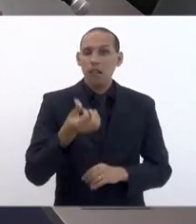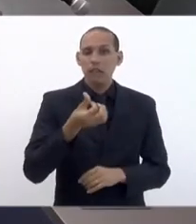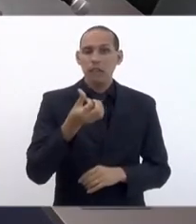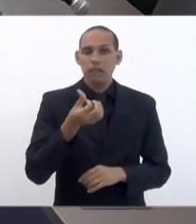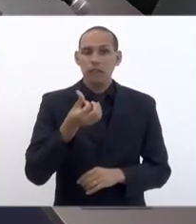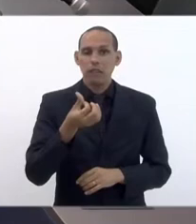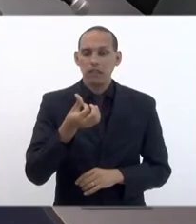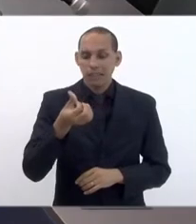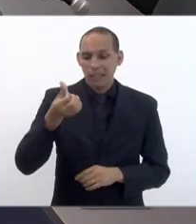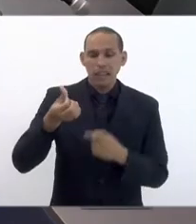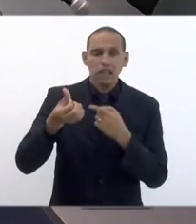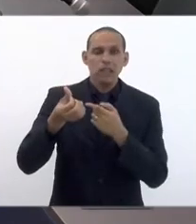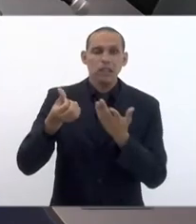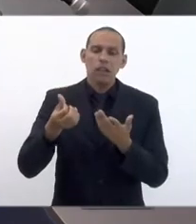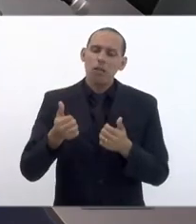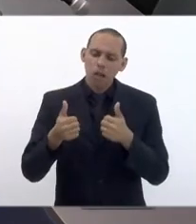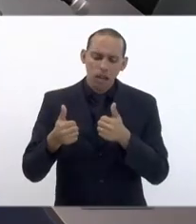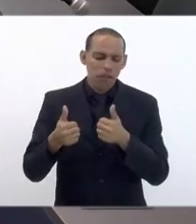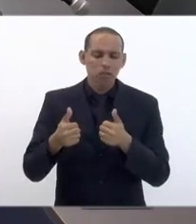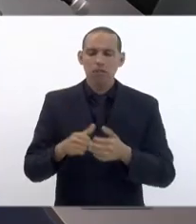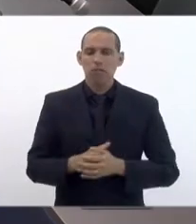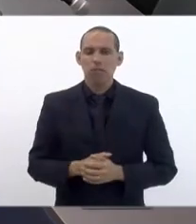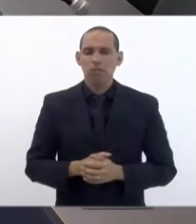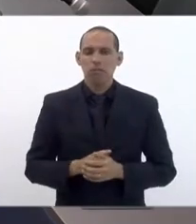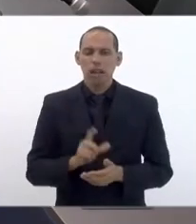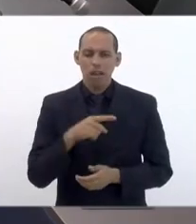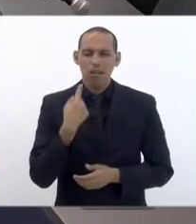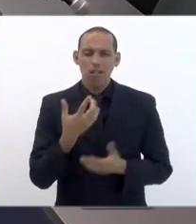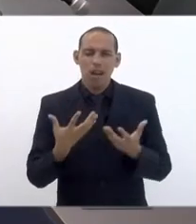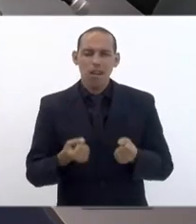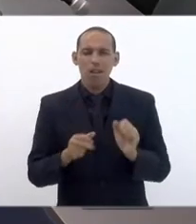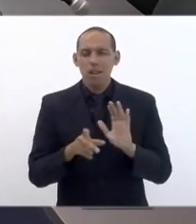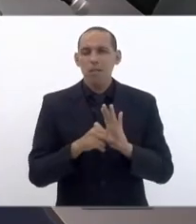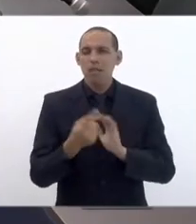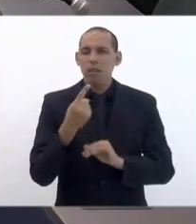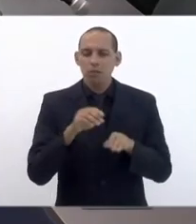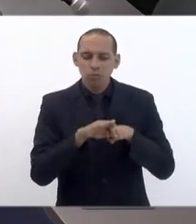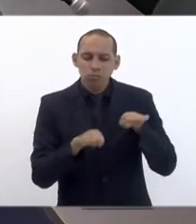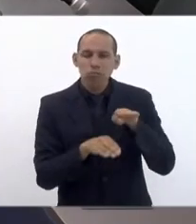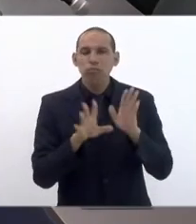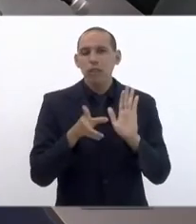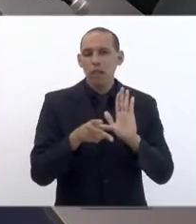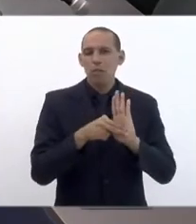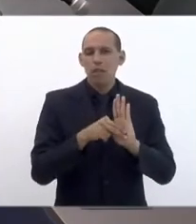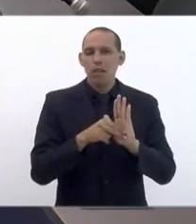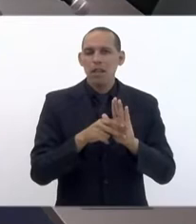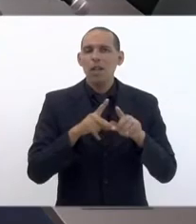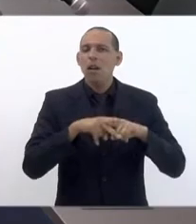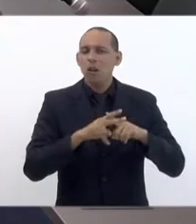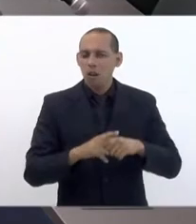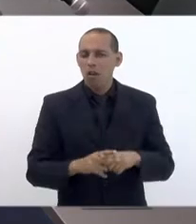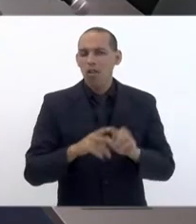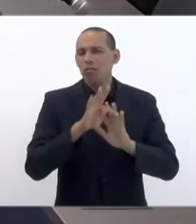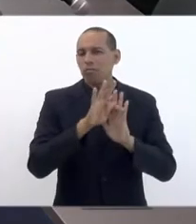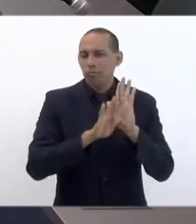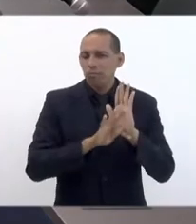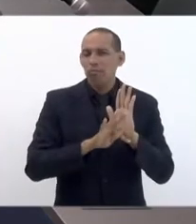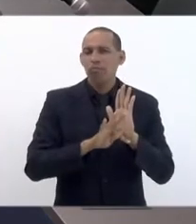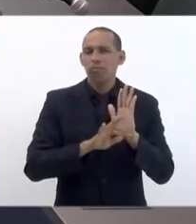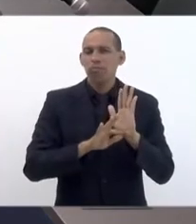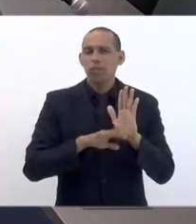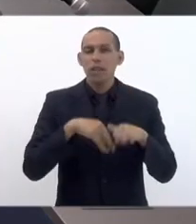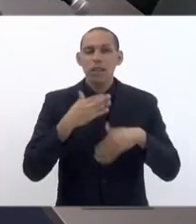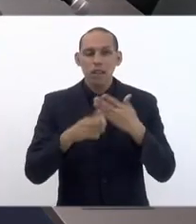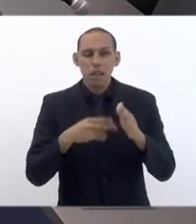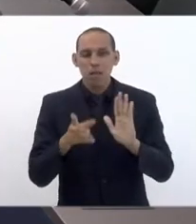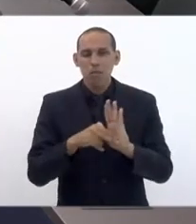Está escrito 6. Tá bem. Então, aí a gente acolhe a emenda 1 com subemenda para fazer a modificativa. Tem que corrigir o texto. E acolhe a emenda